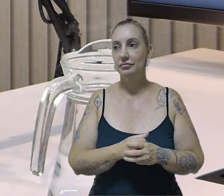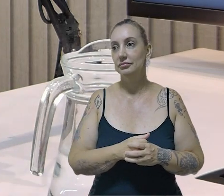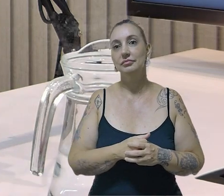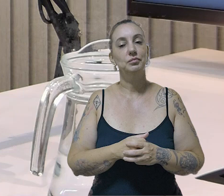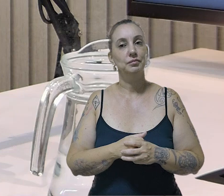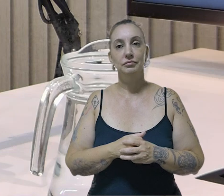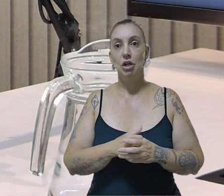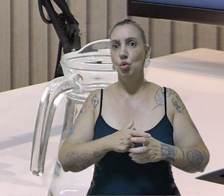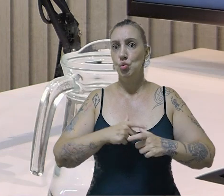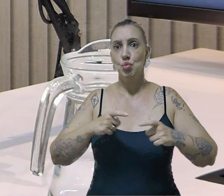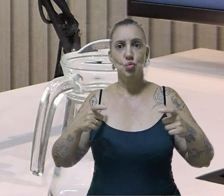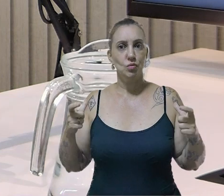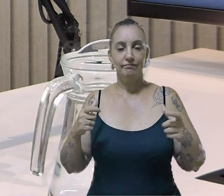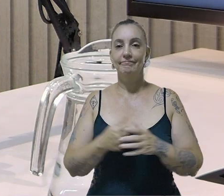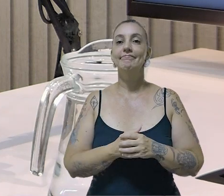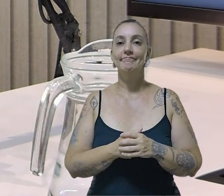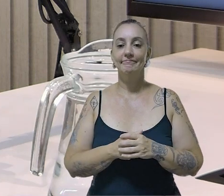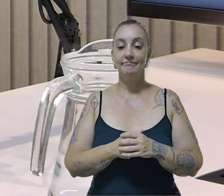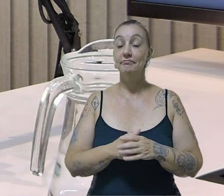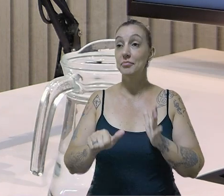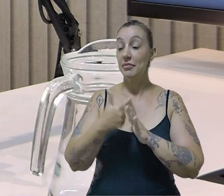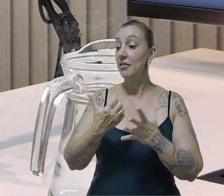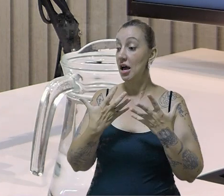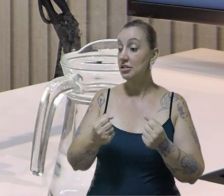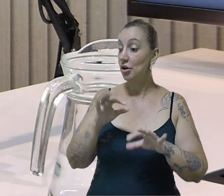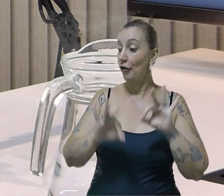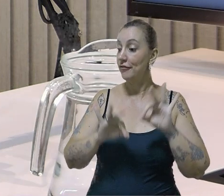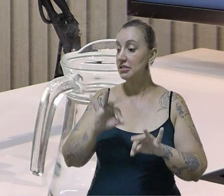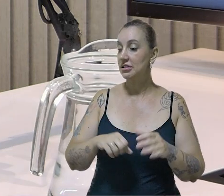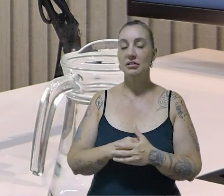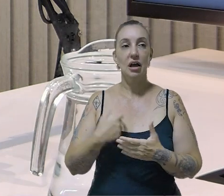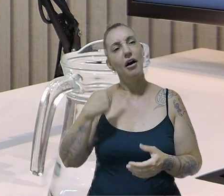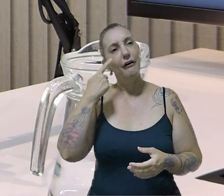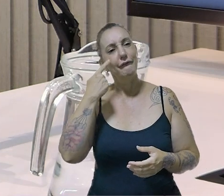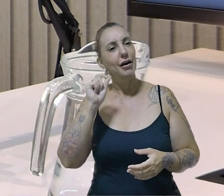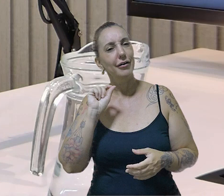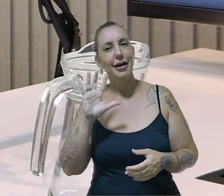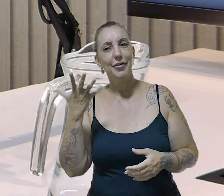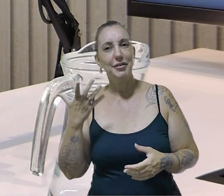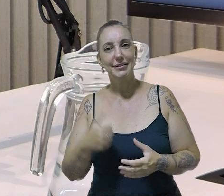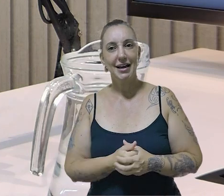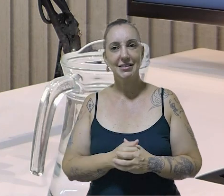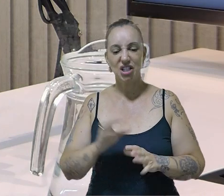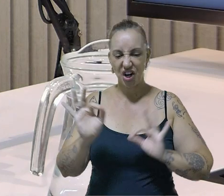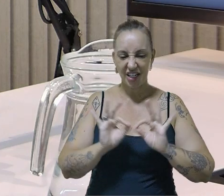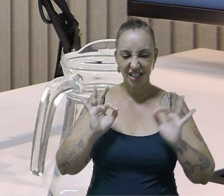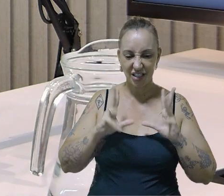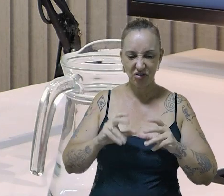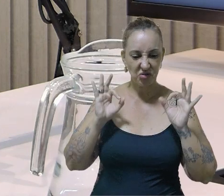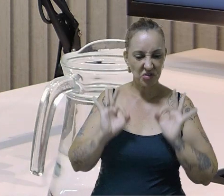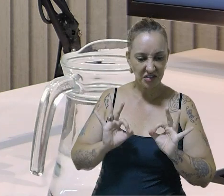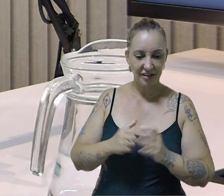e e foi a primeira vez que eu topei essa coisa da oficina tá que eu falei assim ah vou ver o que que o que que rola eu organizei tudo